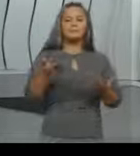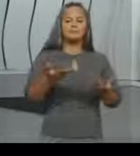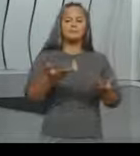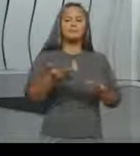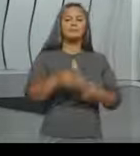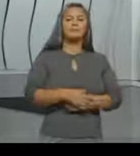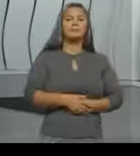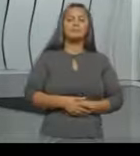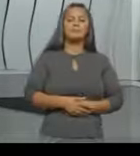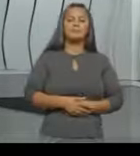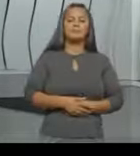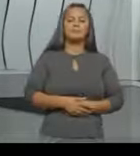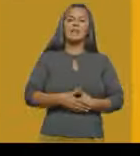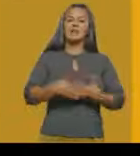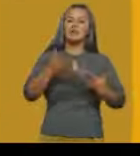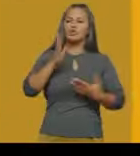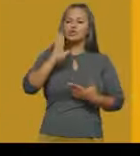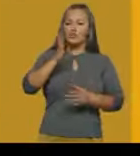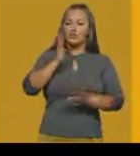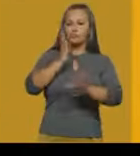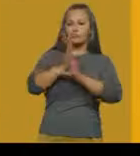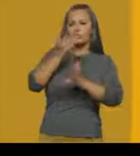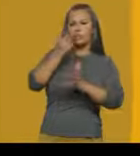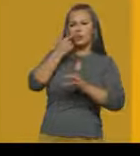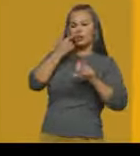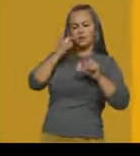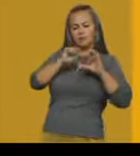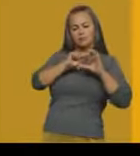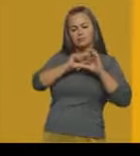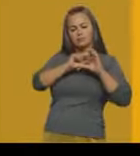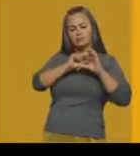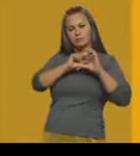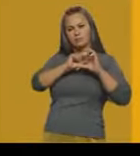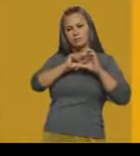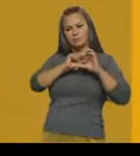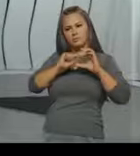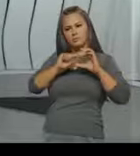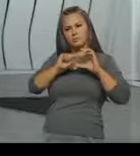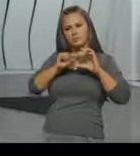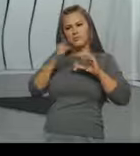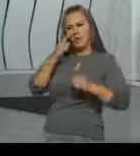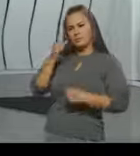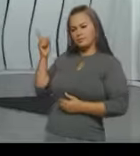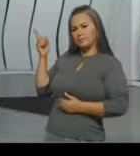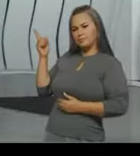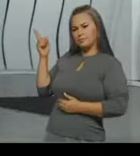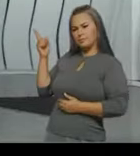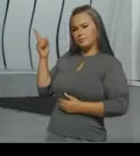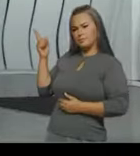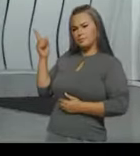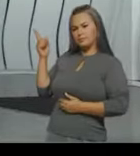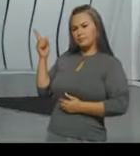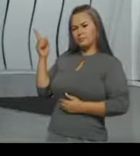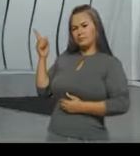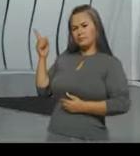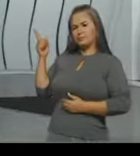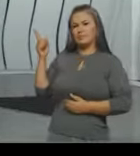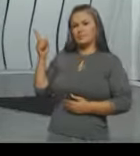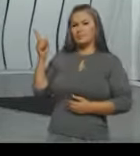Outra coisa, então o meu R aqui é o raio, certo? Olha esse aqui. Presta atenção. Eu coloquei uma